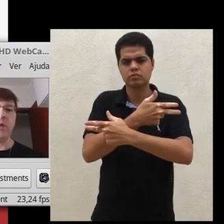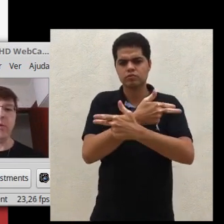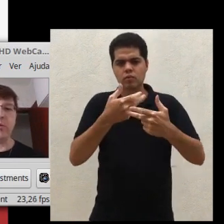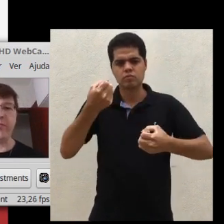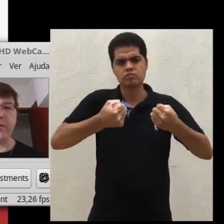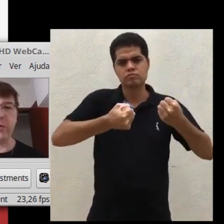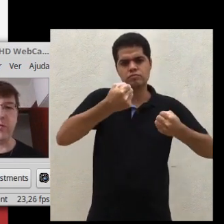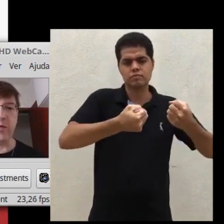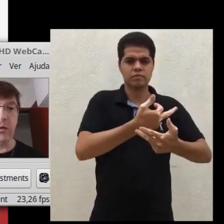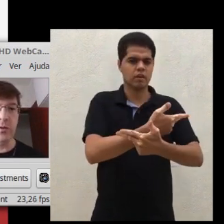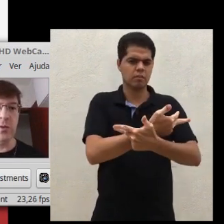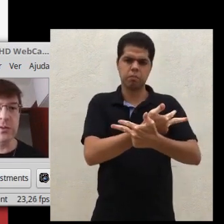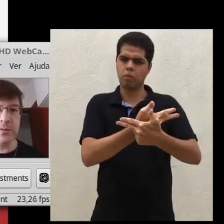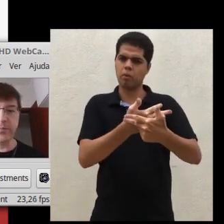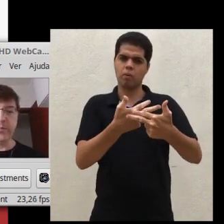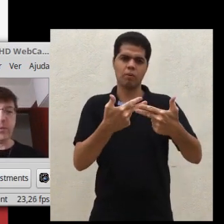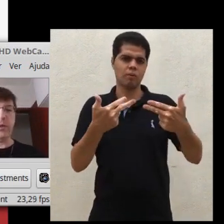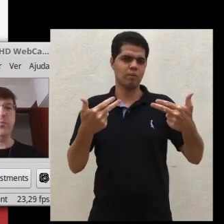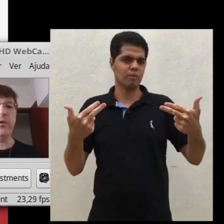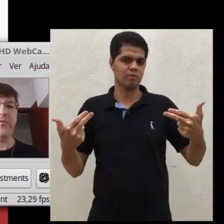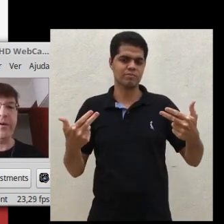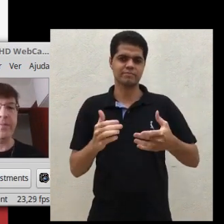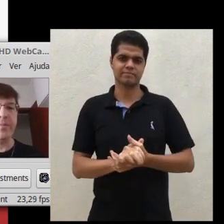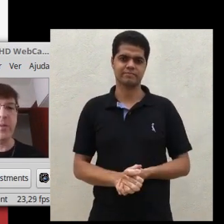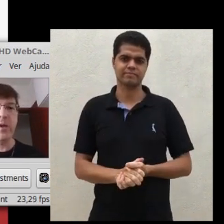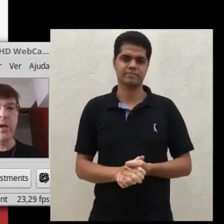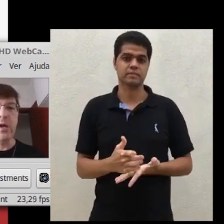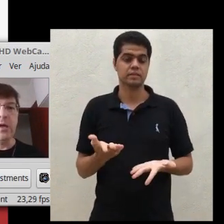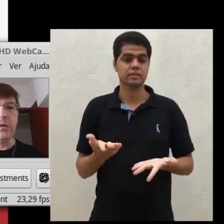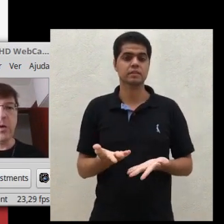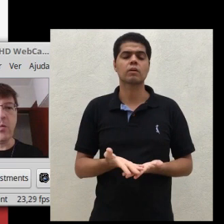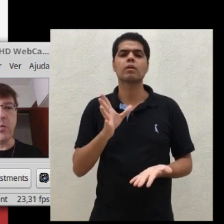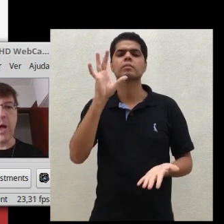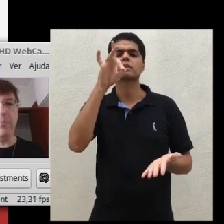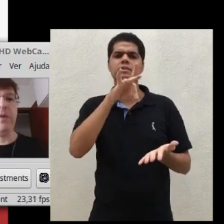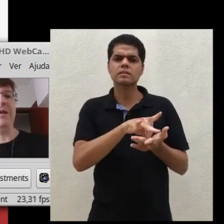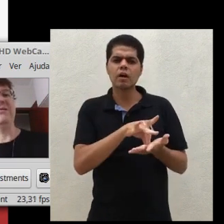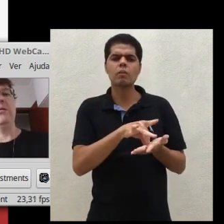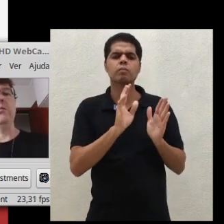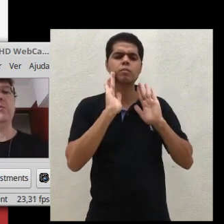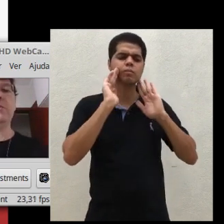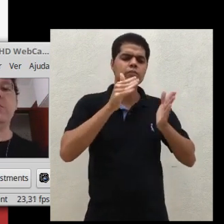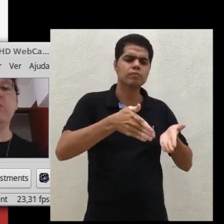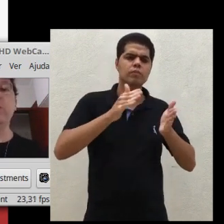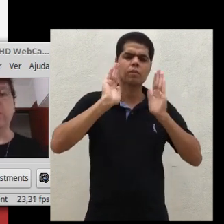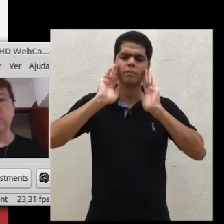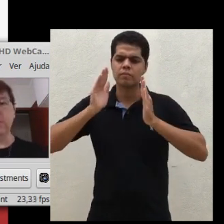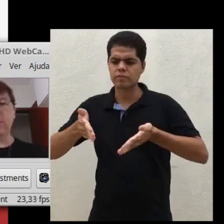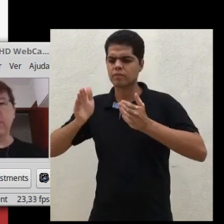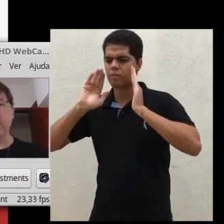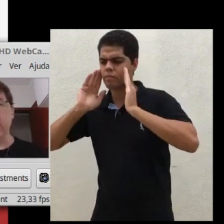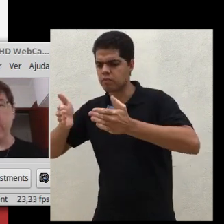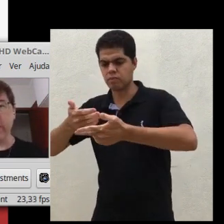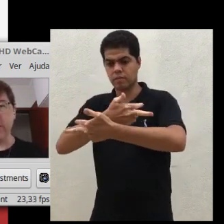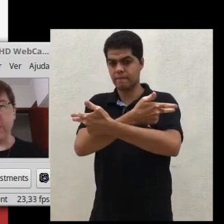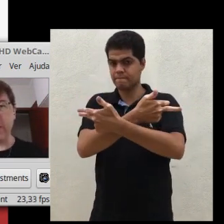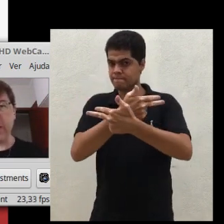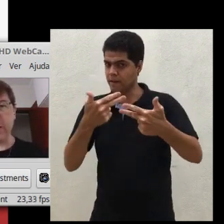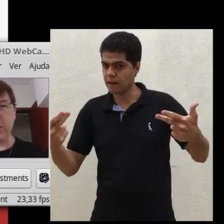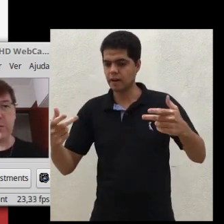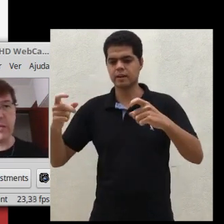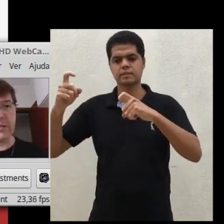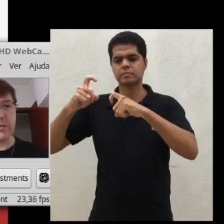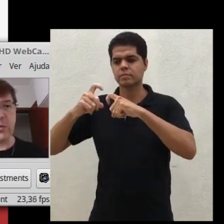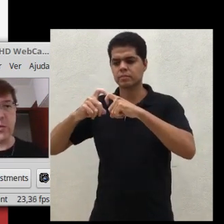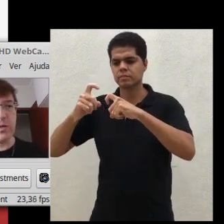gerenciamento e roteamento de frota de veículos, tá, e por aí vai. Então, a aplicação tem muitas. Em medicina, por exemplo, na